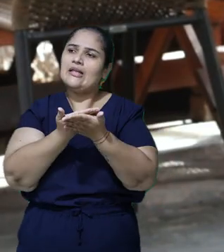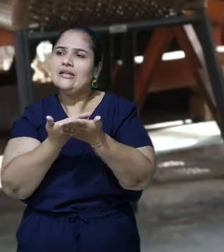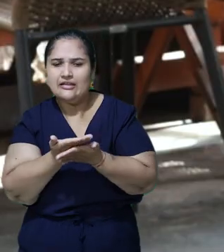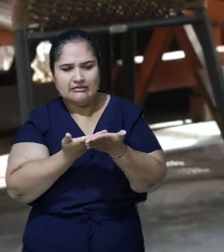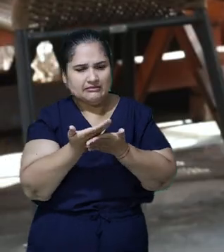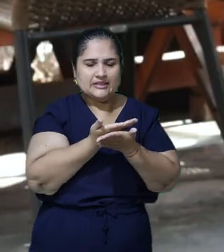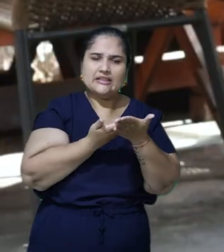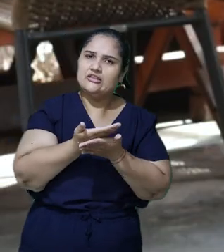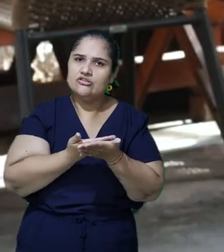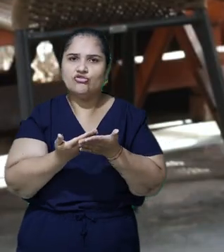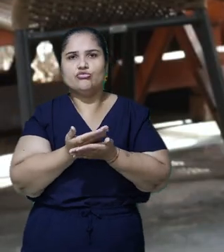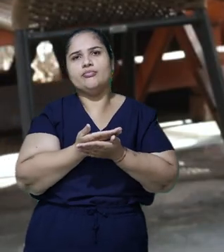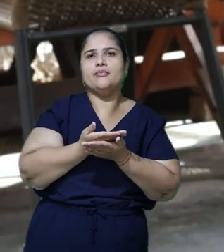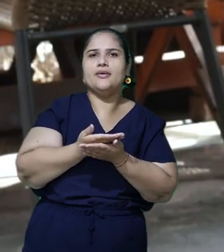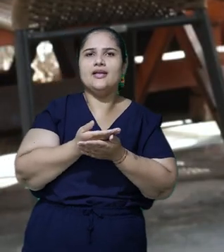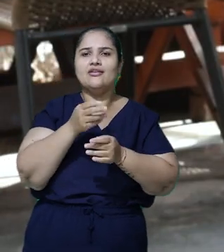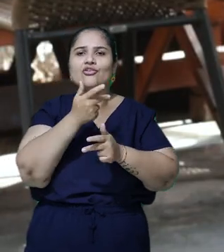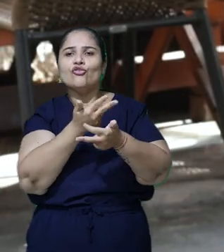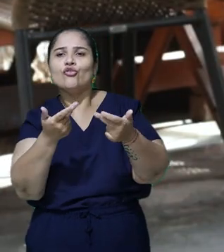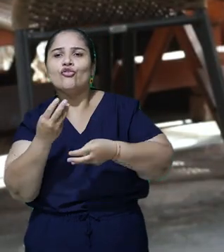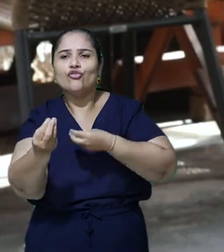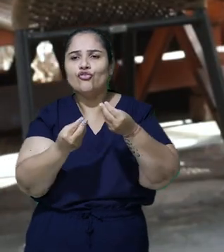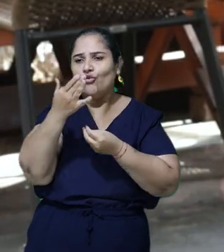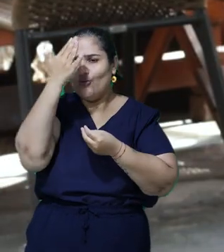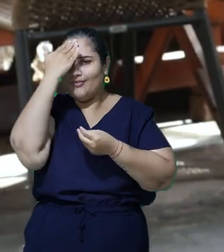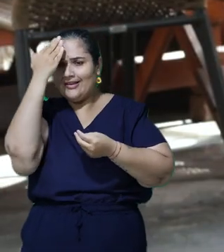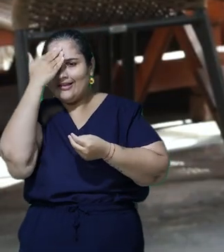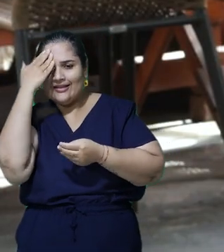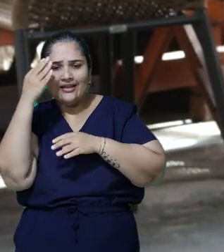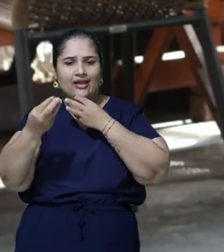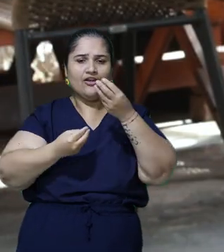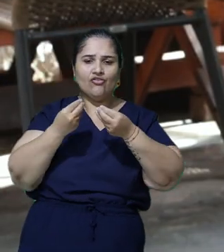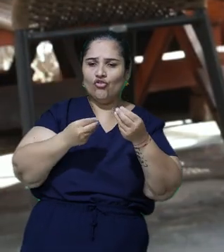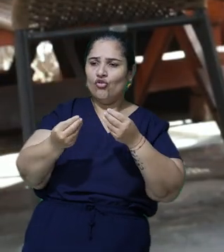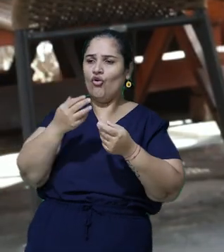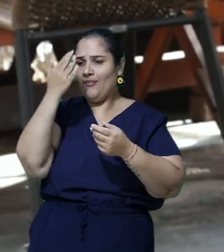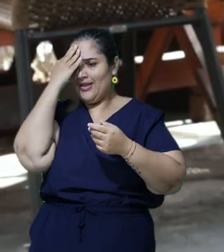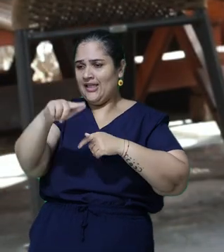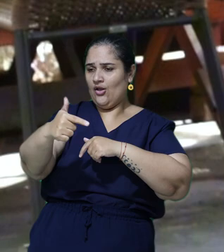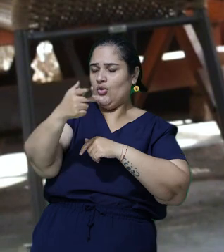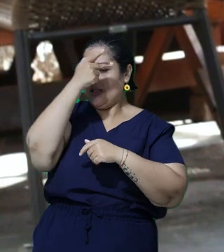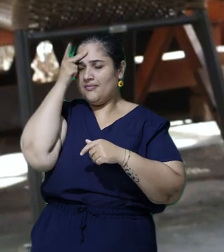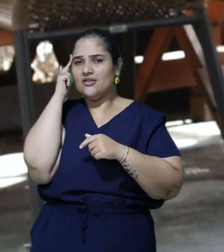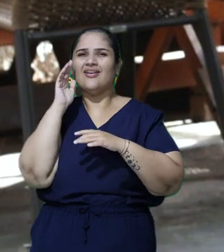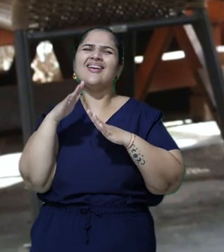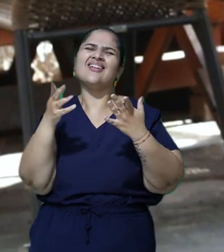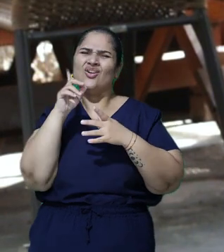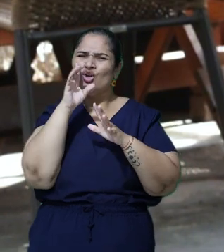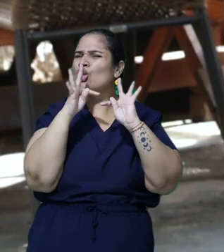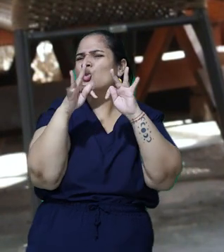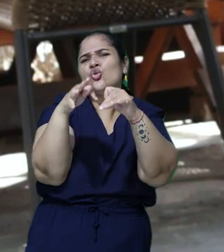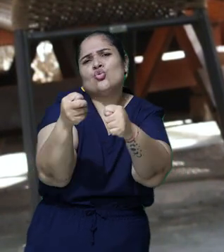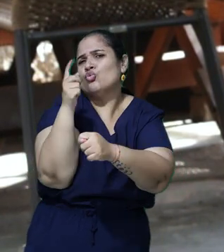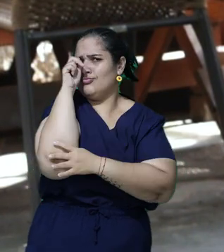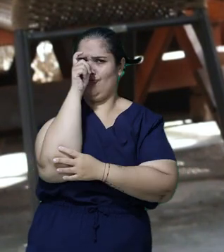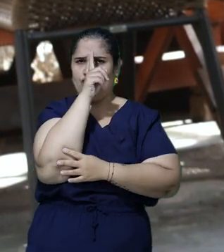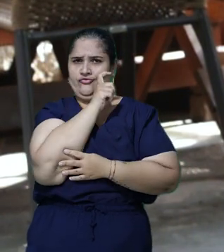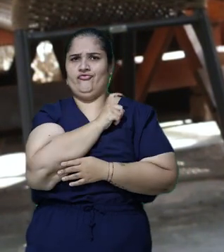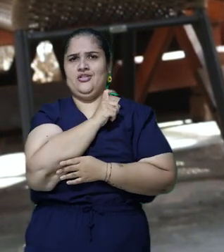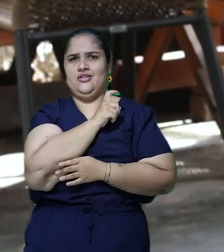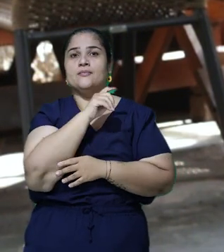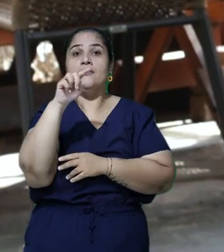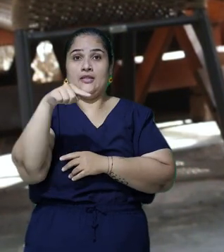de se entender melhor, de entender melhor o outro, de como é que funciona tudo isso. Então, é muito complexo. Ao mesmo tempo, depois que a